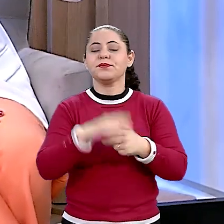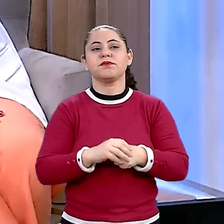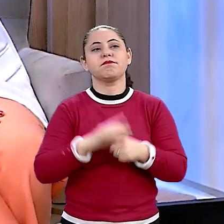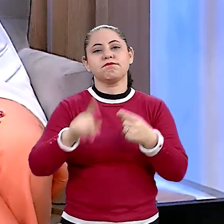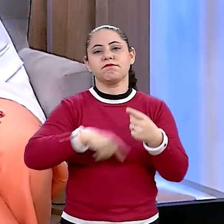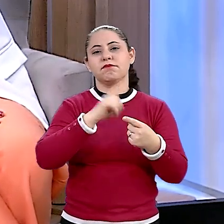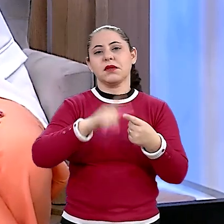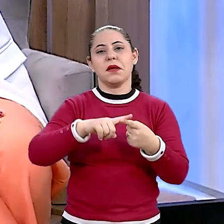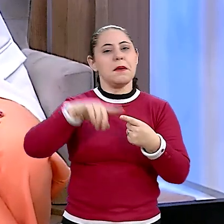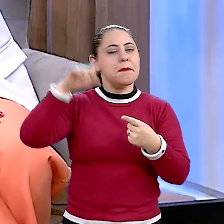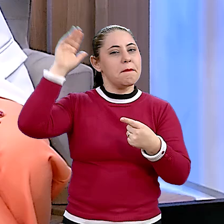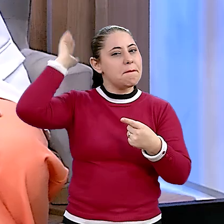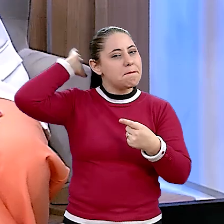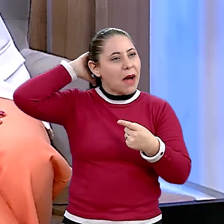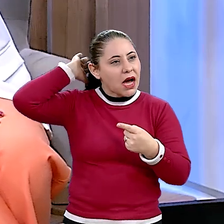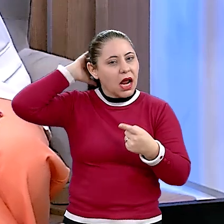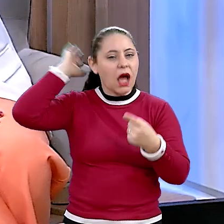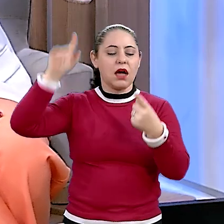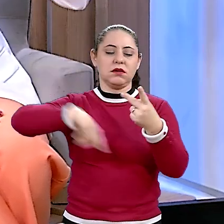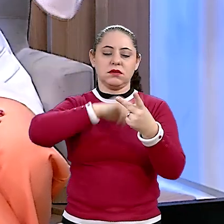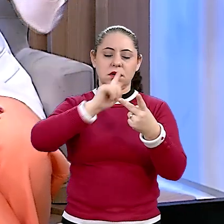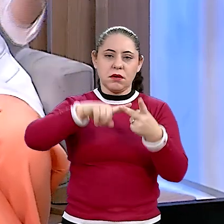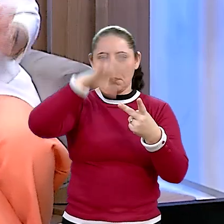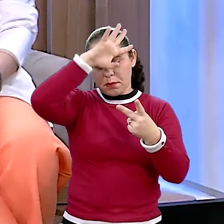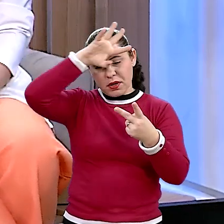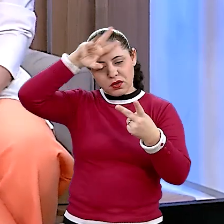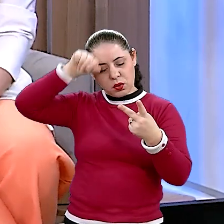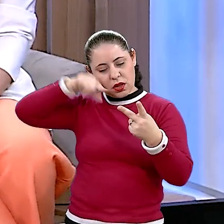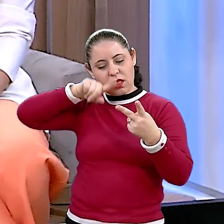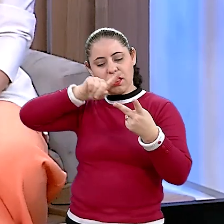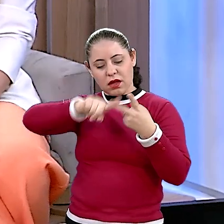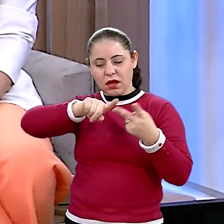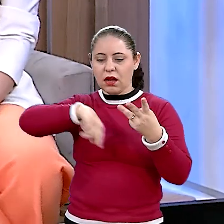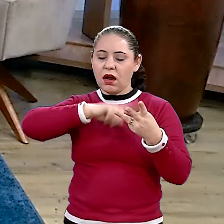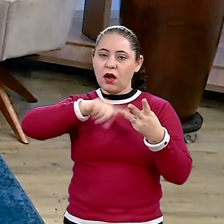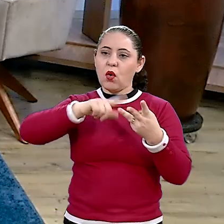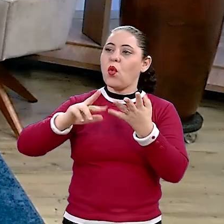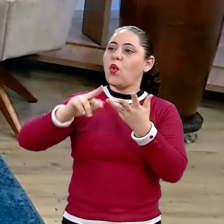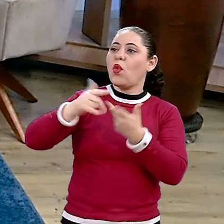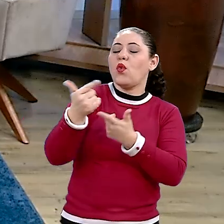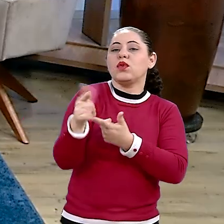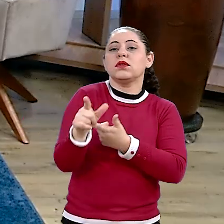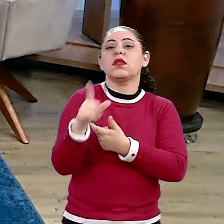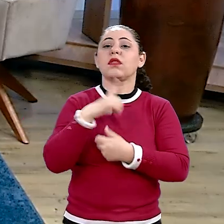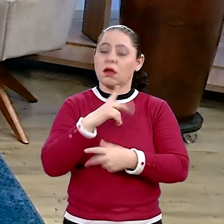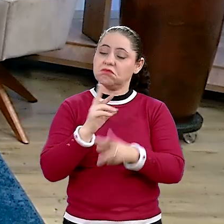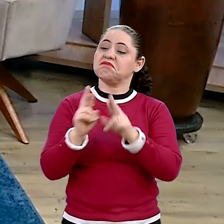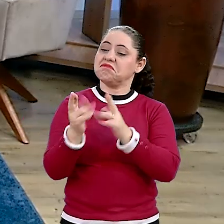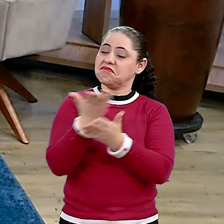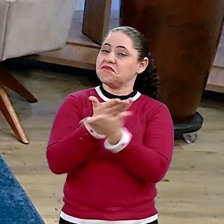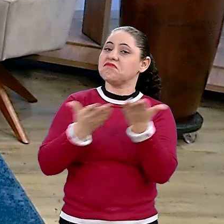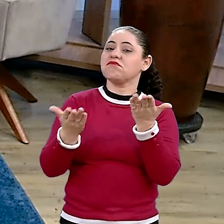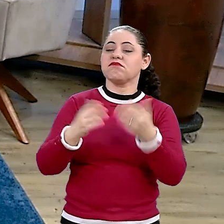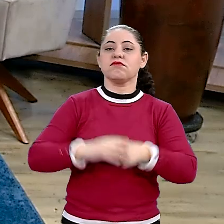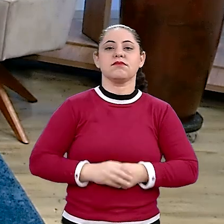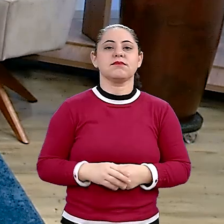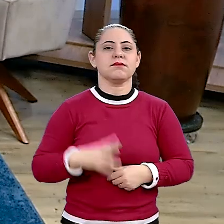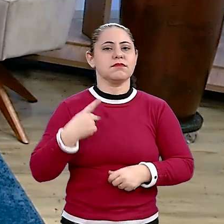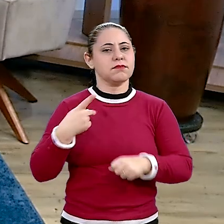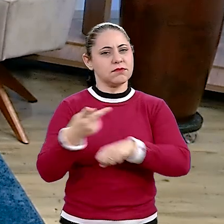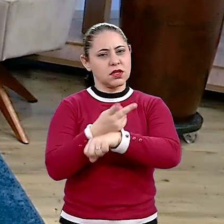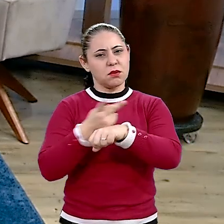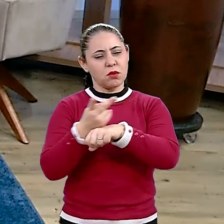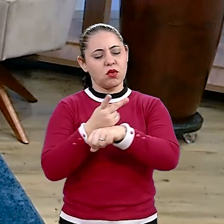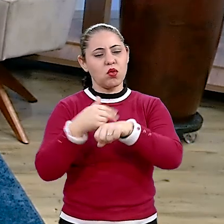ali o Pará, né? Um pedaço do Pará, um pedaço do Mato Grosso. É verdade. O setor produtivo muito envolvido também, né? Eu tenho